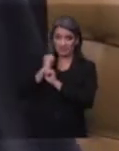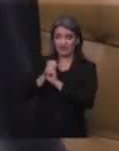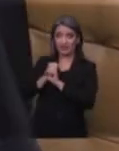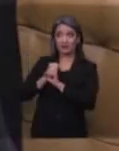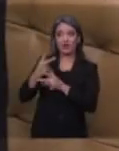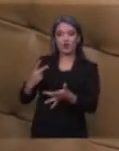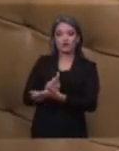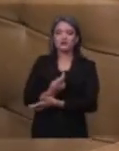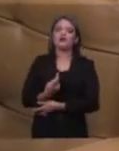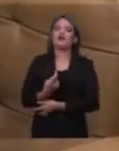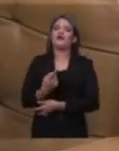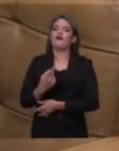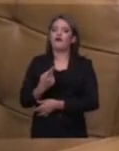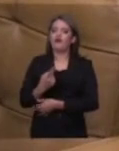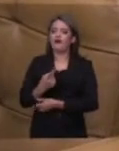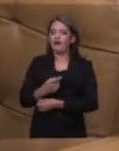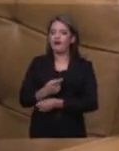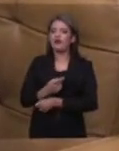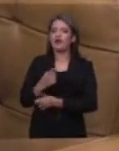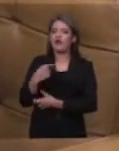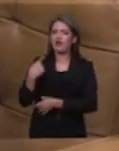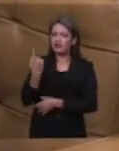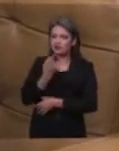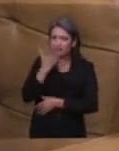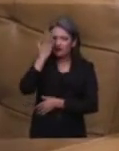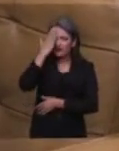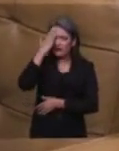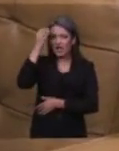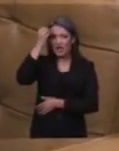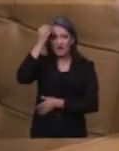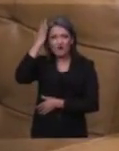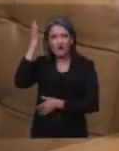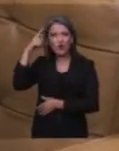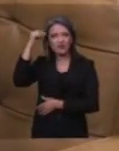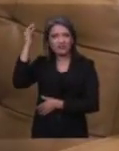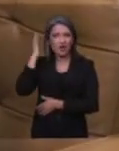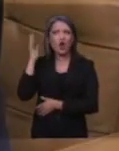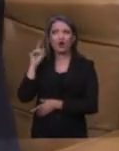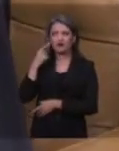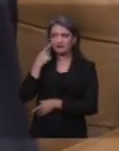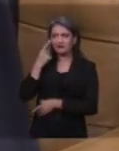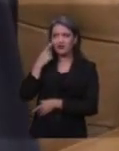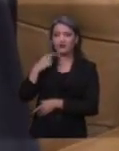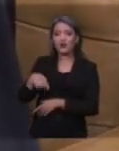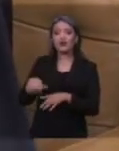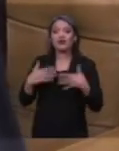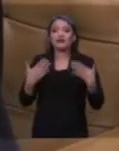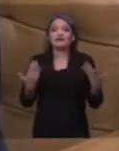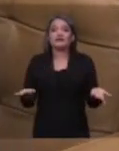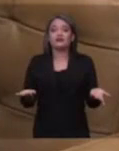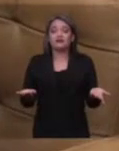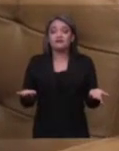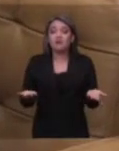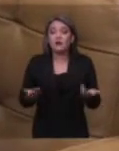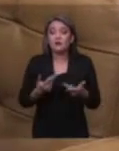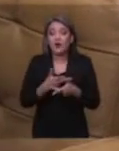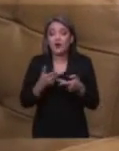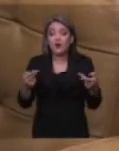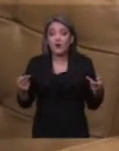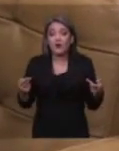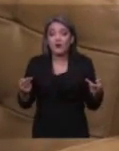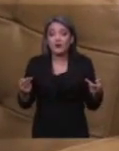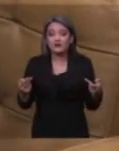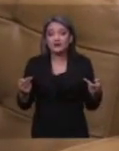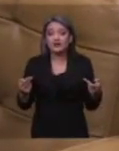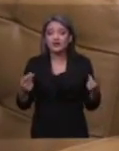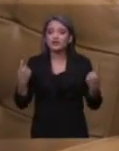realidade, a ministra Rosa. Em suma, então são questões que precisam ser